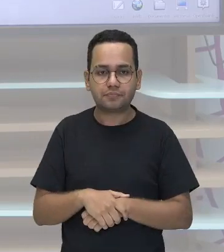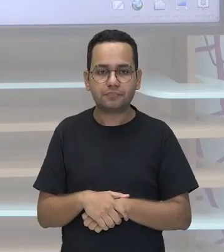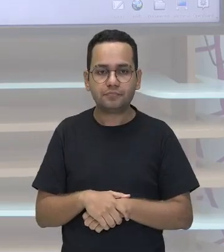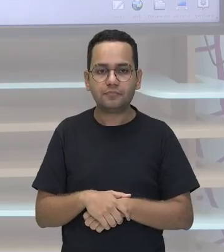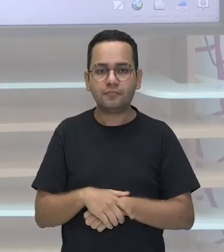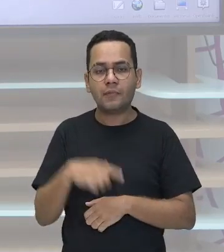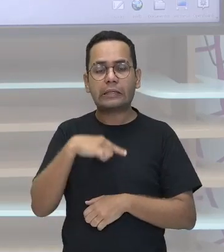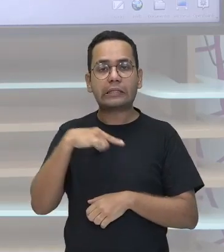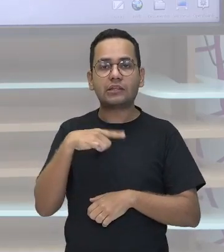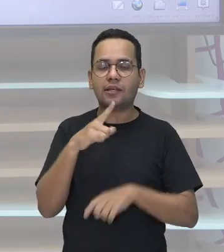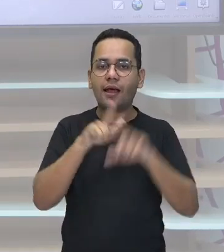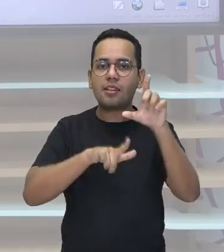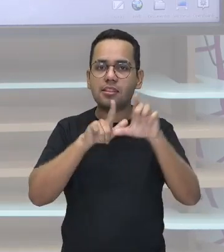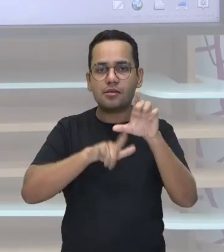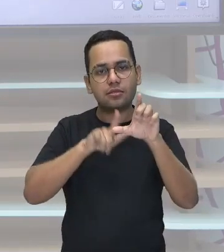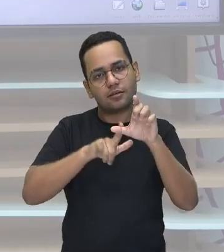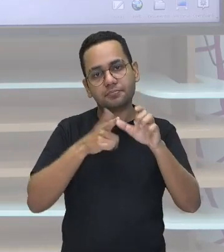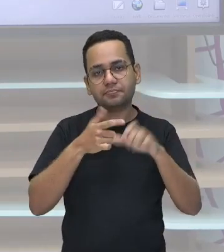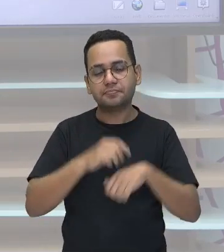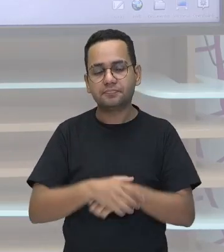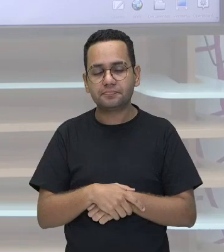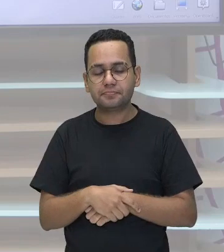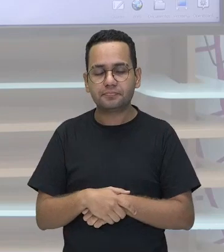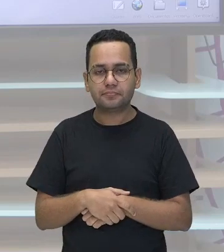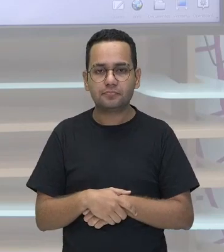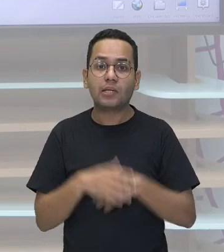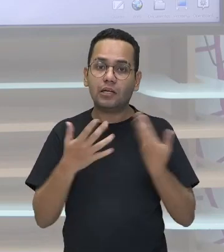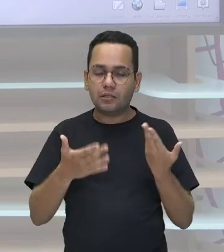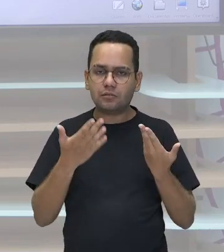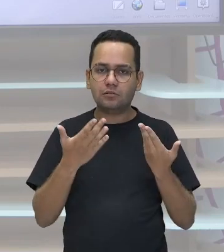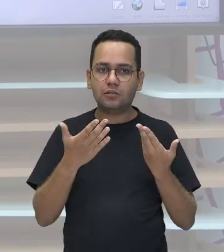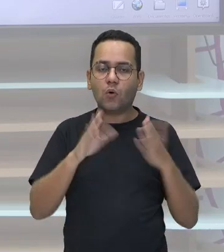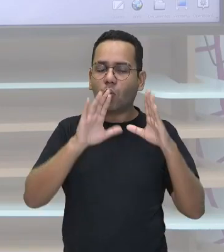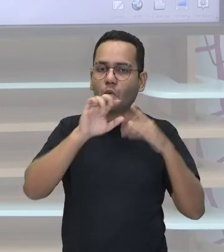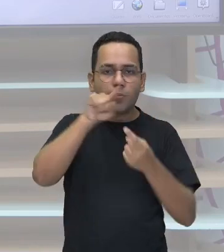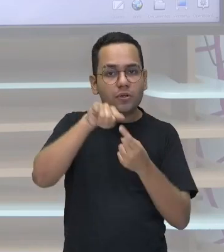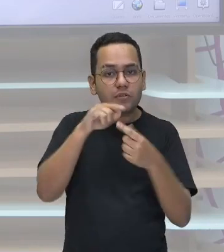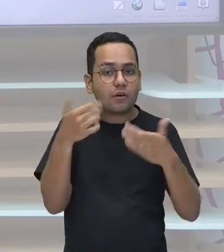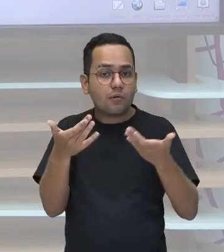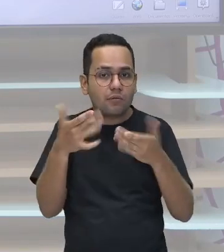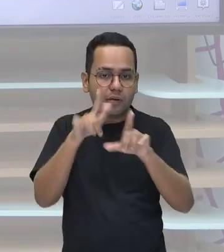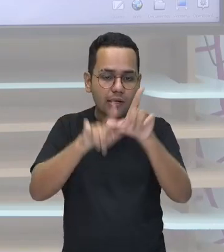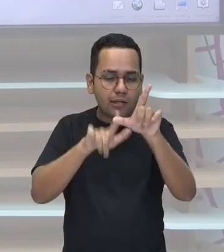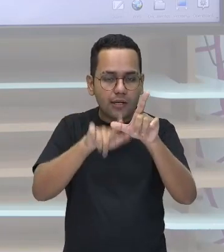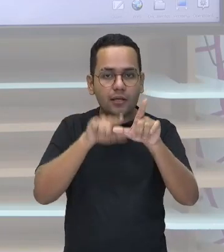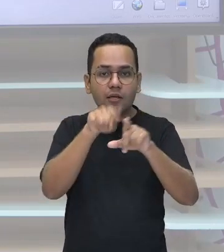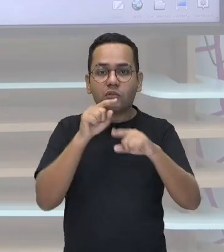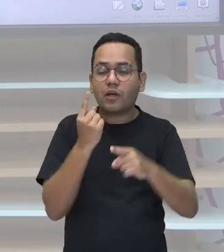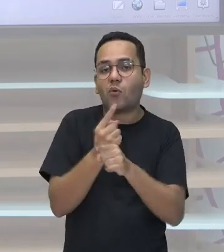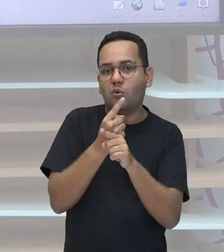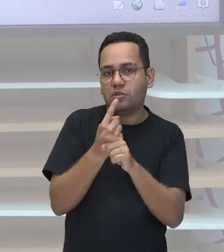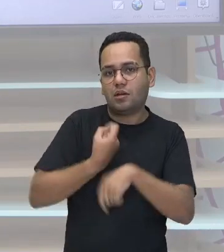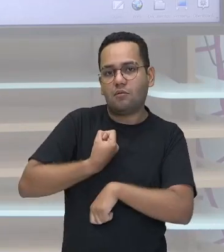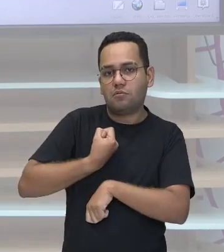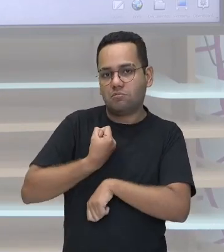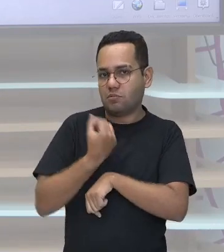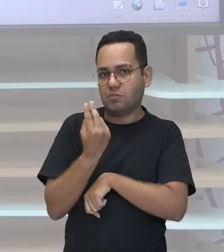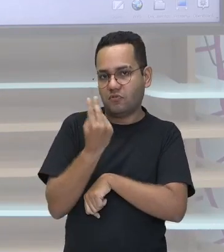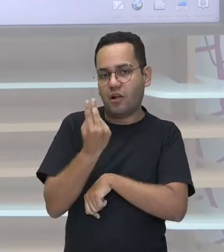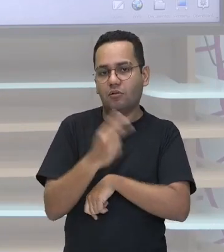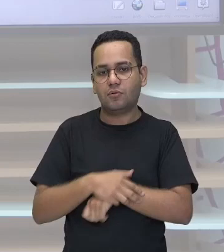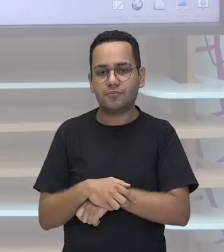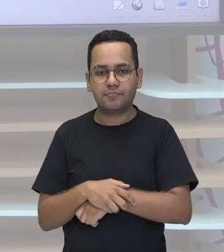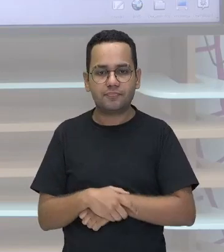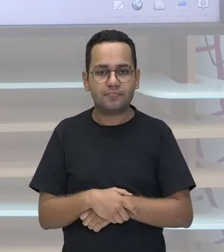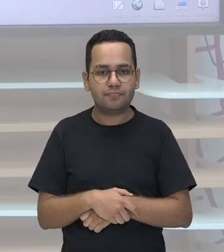nossa incógnita né Qual é o nosso objetivo n é encontrar o valor da incógnita x Então você pega só essa parte de cima né que